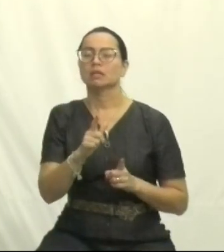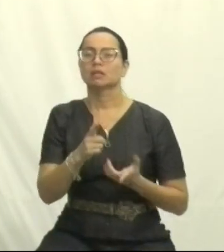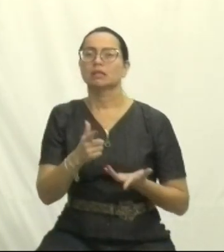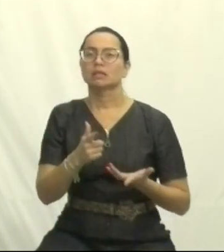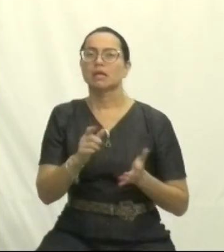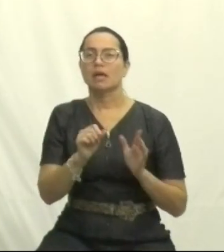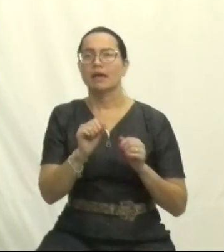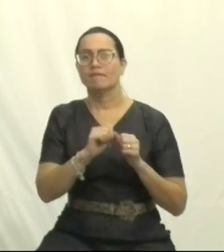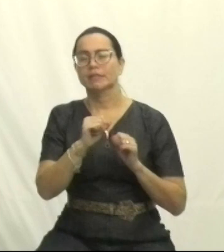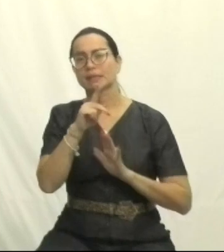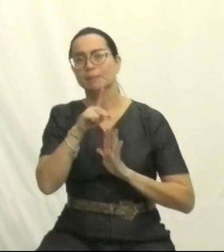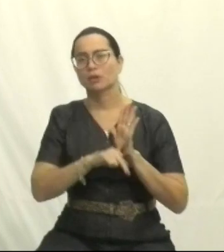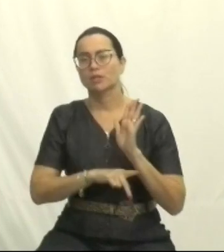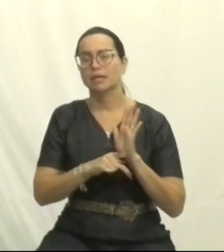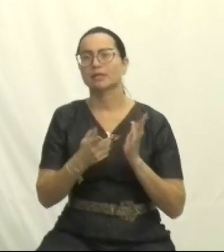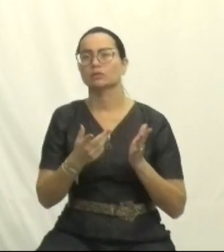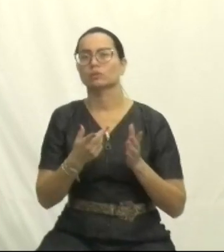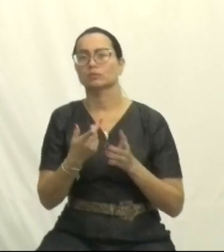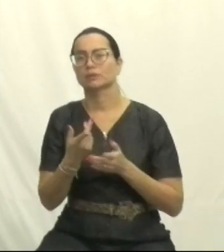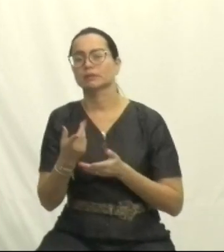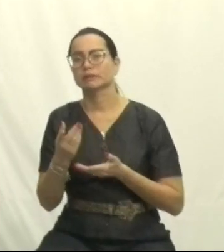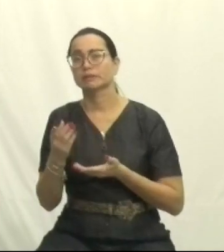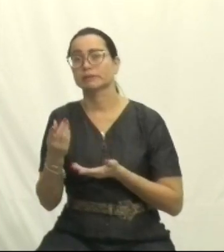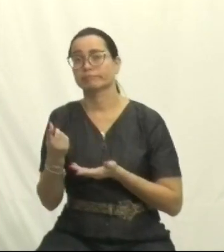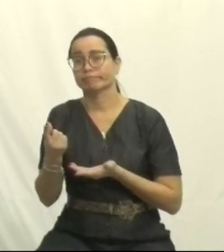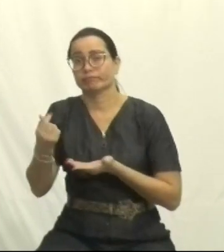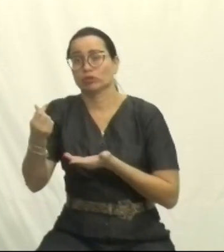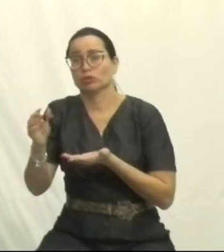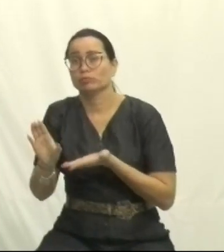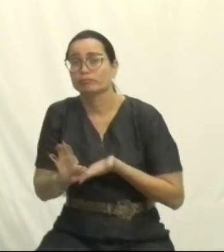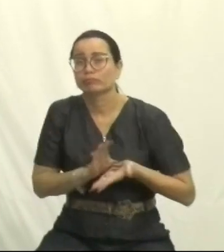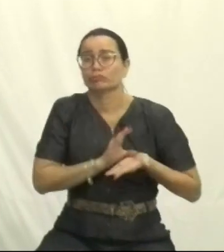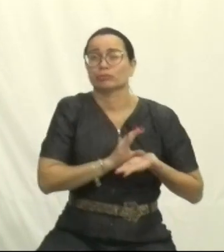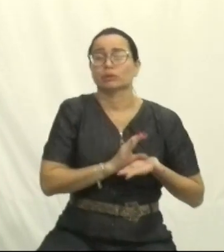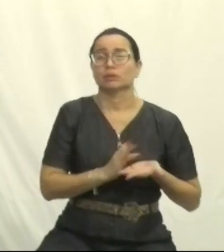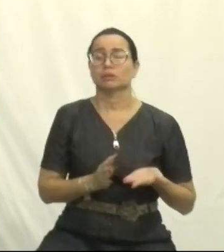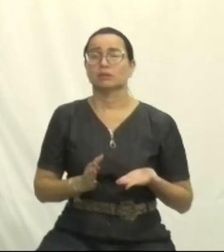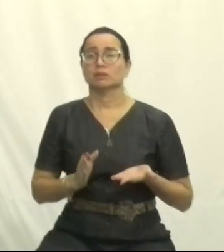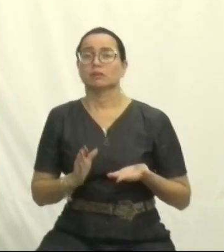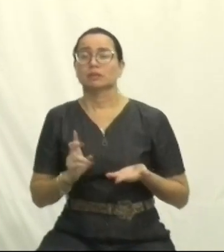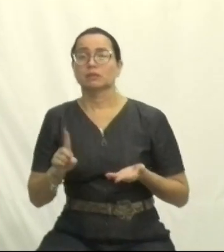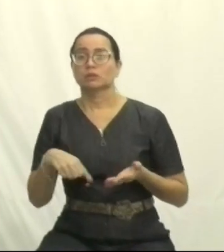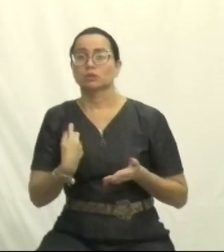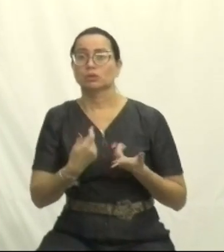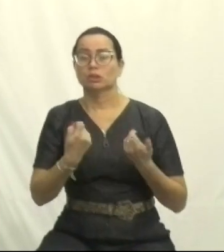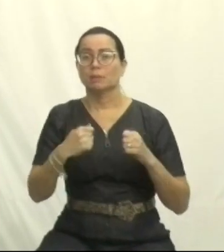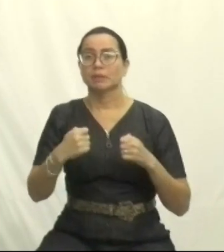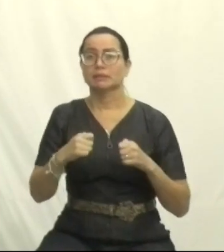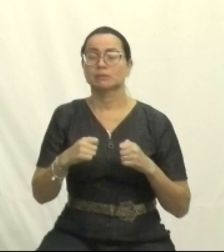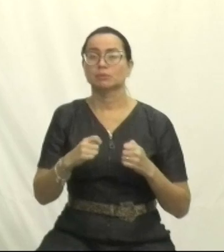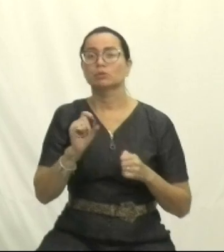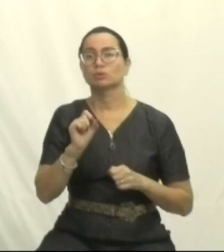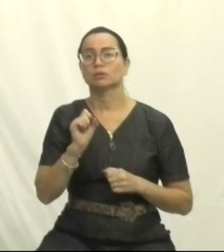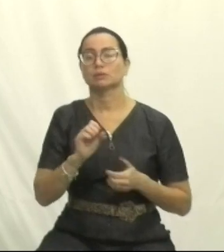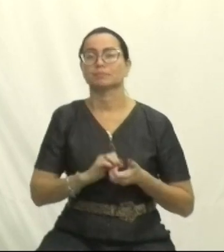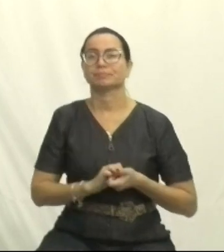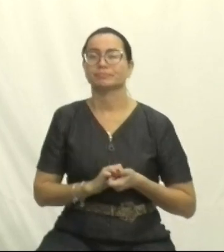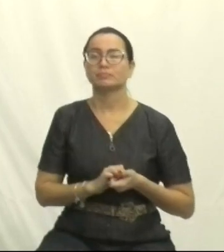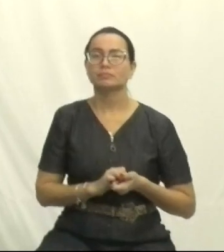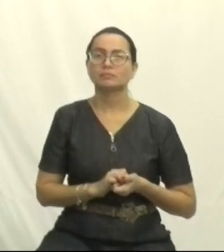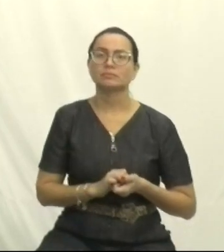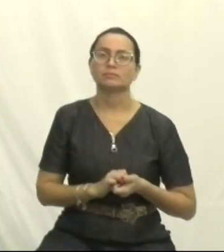e licitar a empresa para a construção, nós tivemos que sair daquele local para um